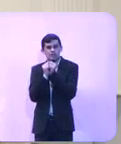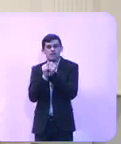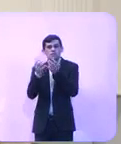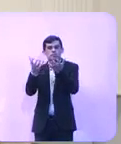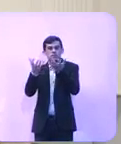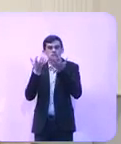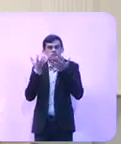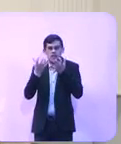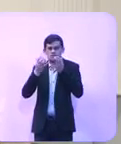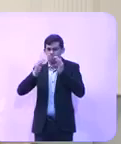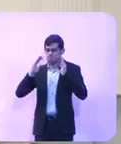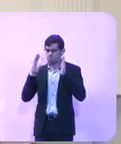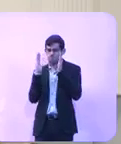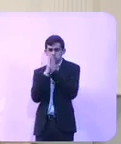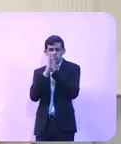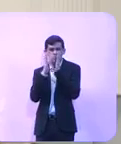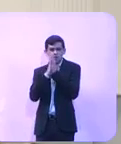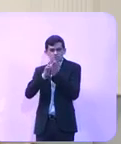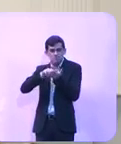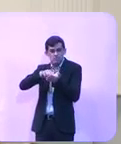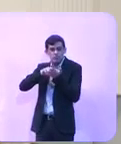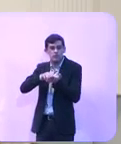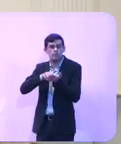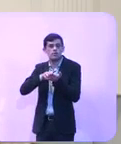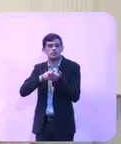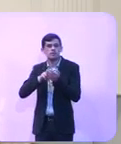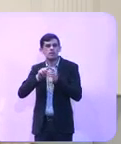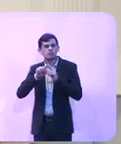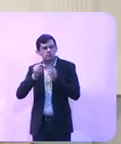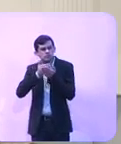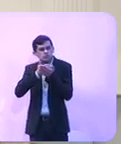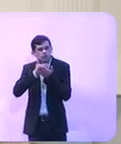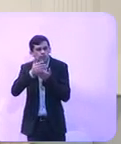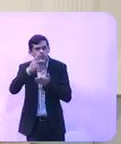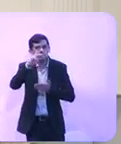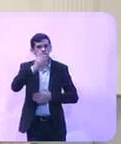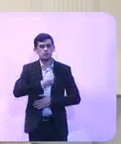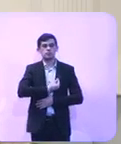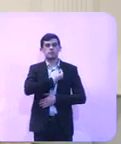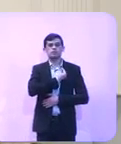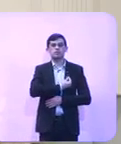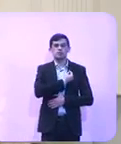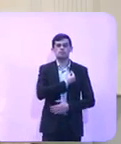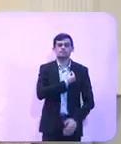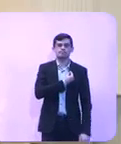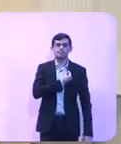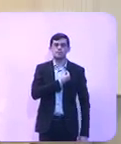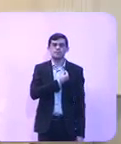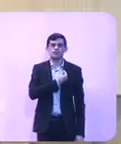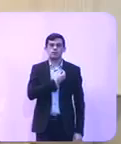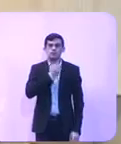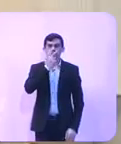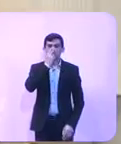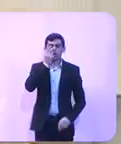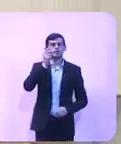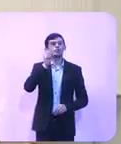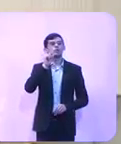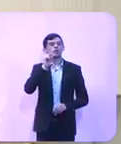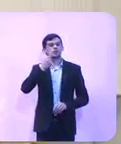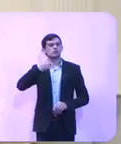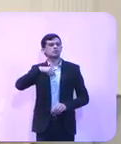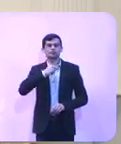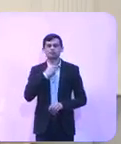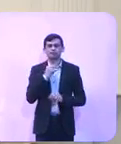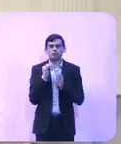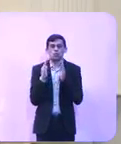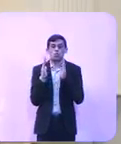com Ele nessa batalha. E sabe, começa pela tua vida. Eu acho que não dá para a gente